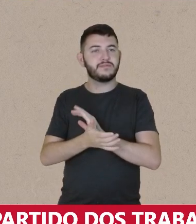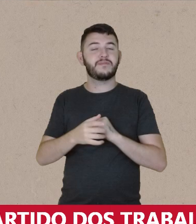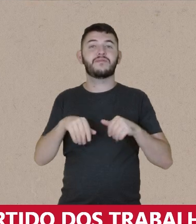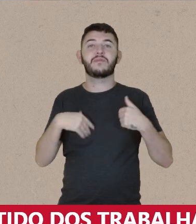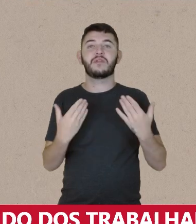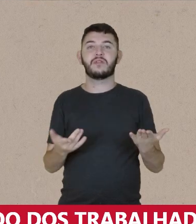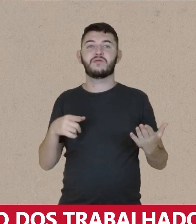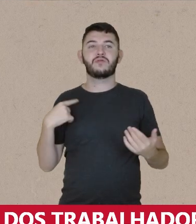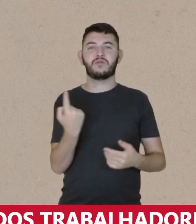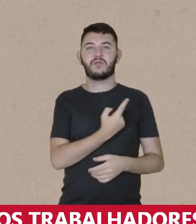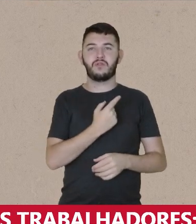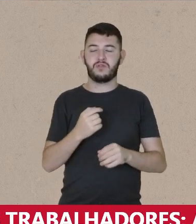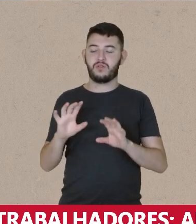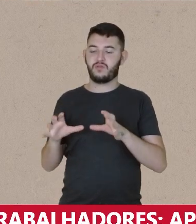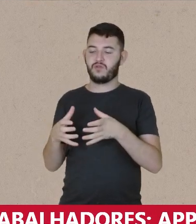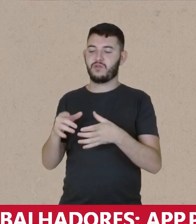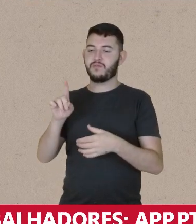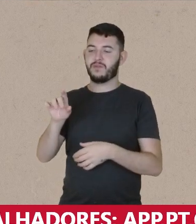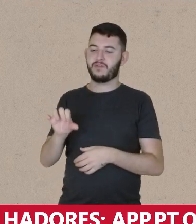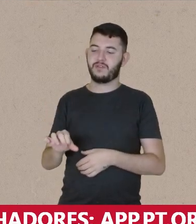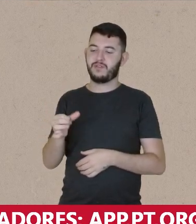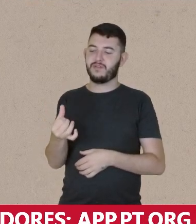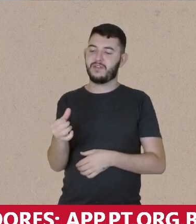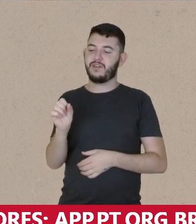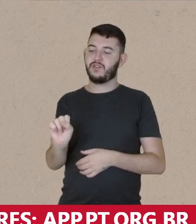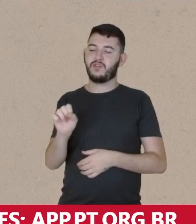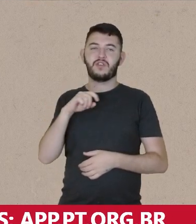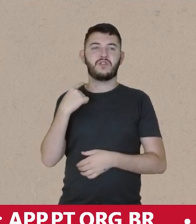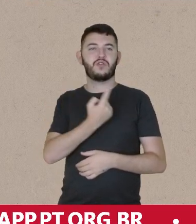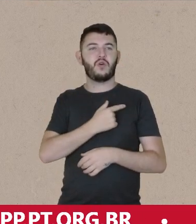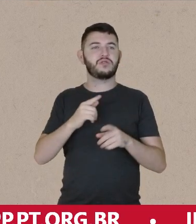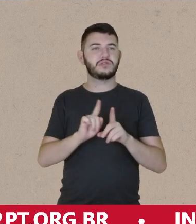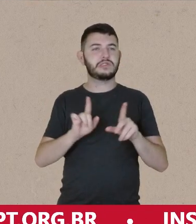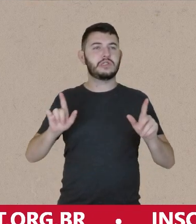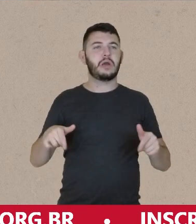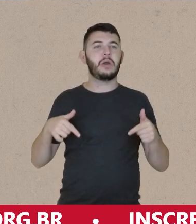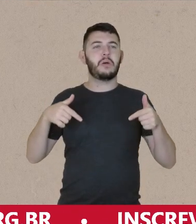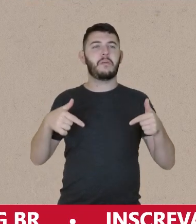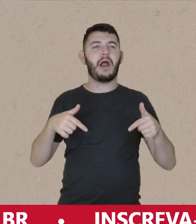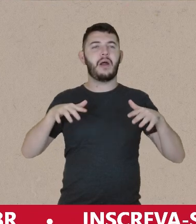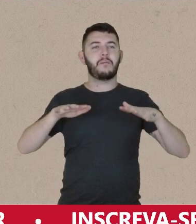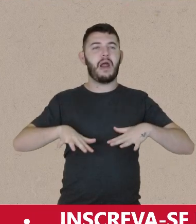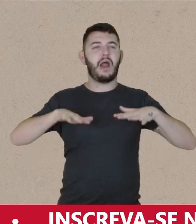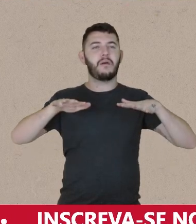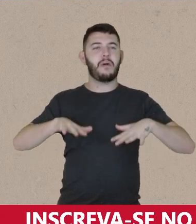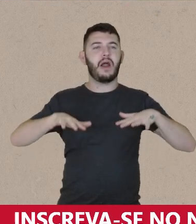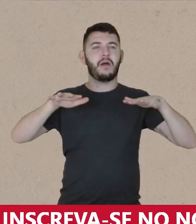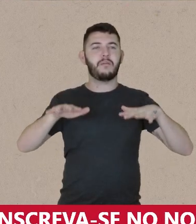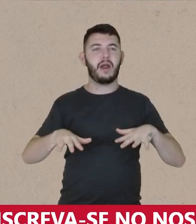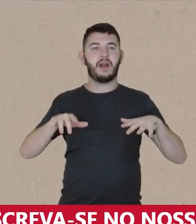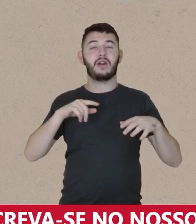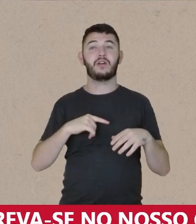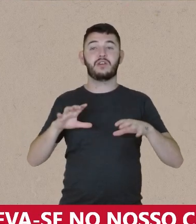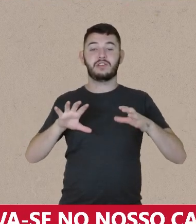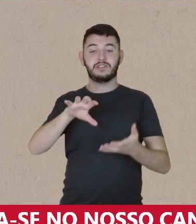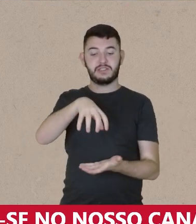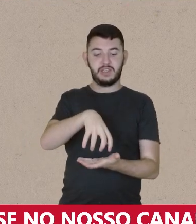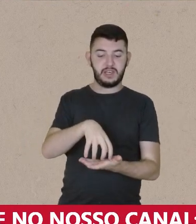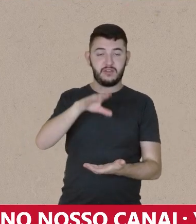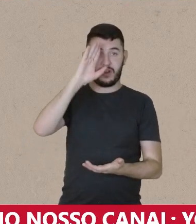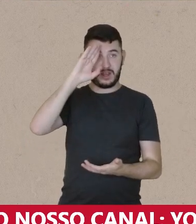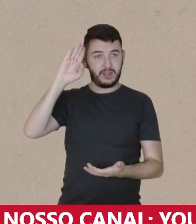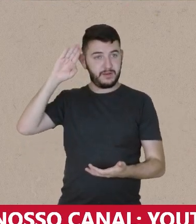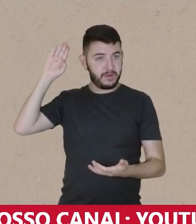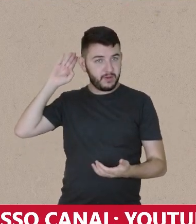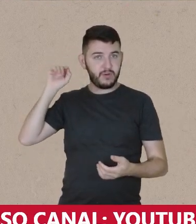a geração de 68, foi para as ruas enfrentar a ditadura, reconstruir os centros acadêmicos, levantar a bandeira da ONU. Sabe o